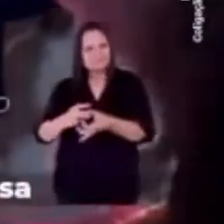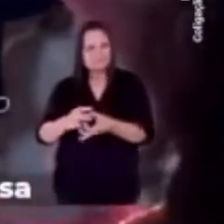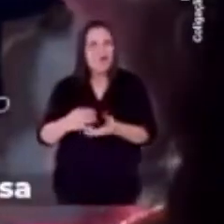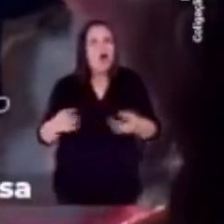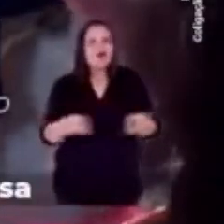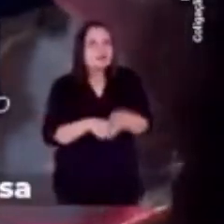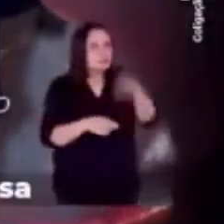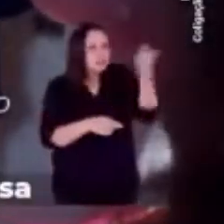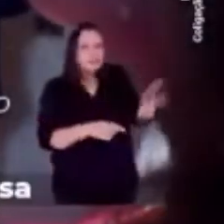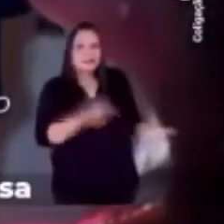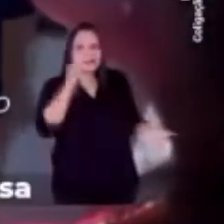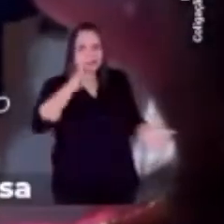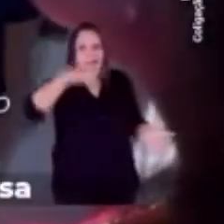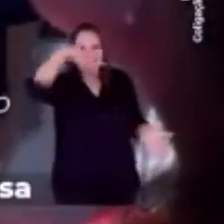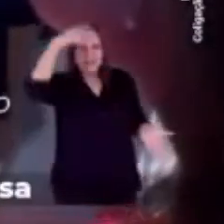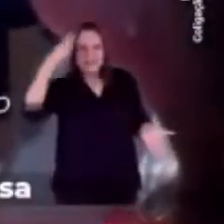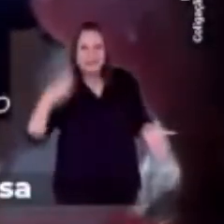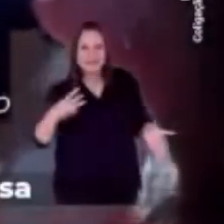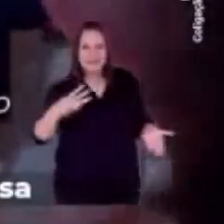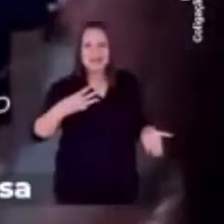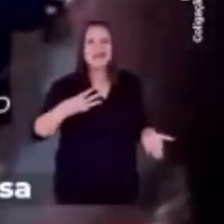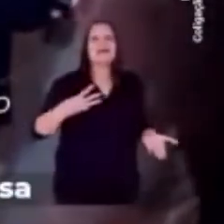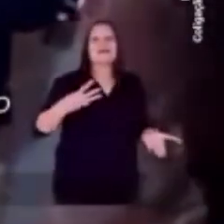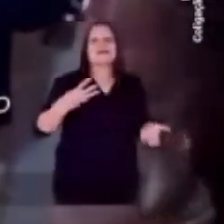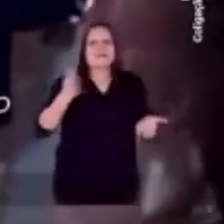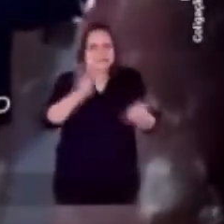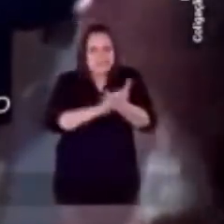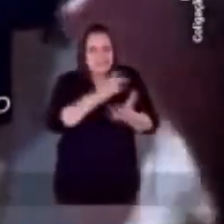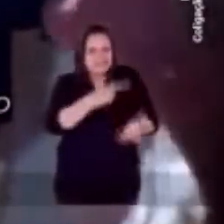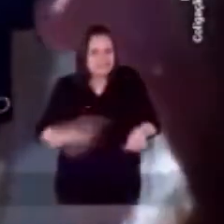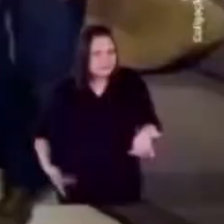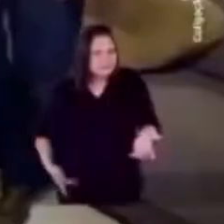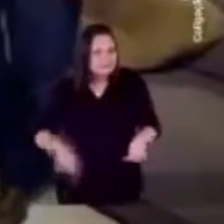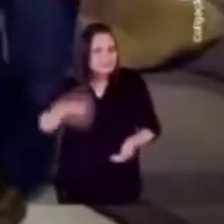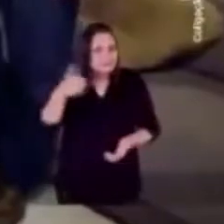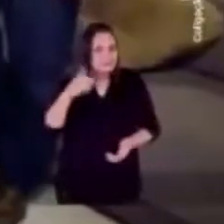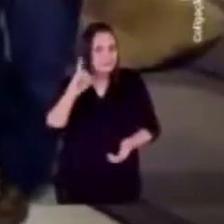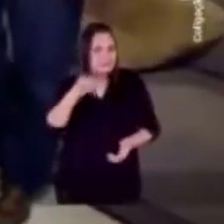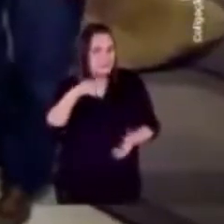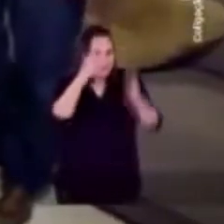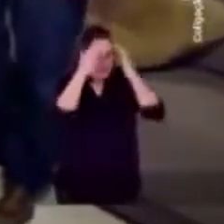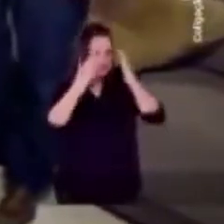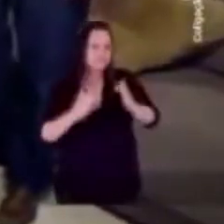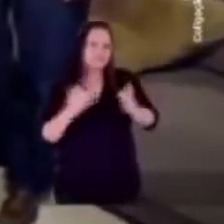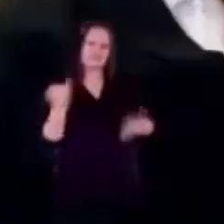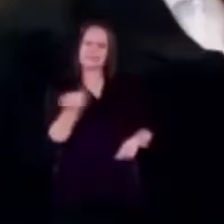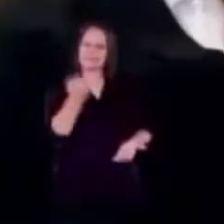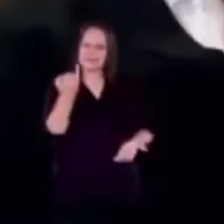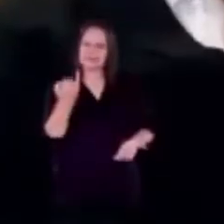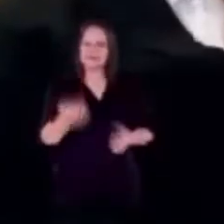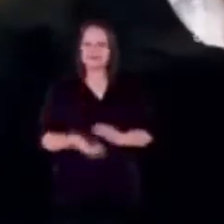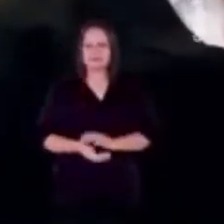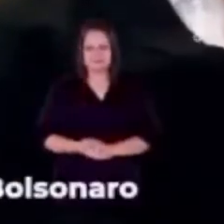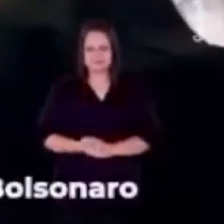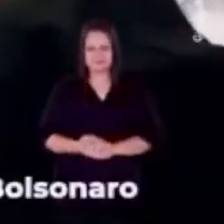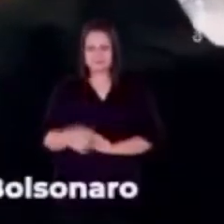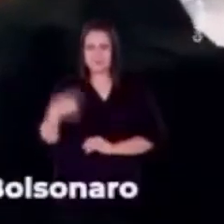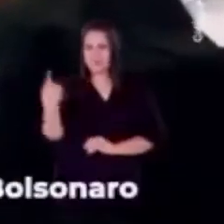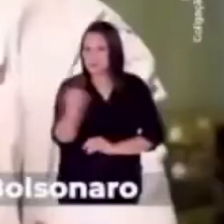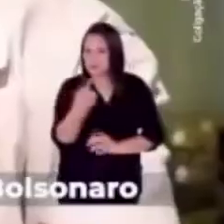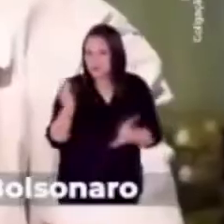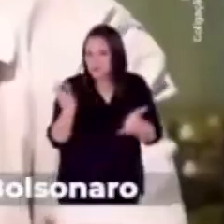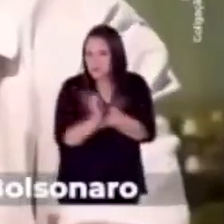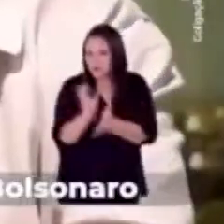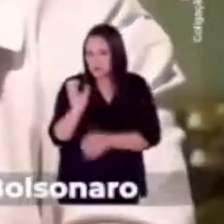uma primeira-dama sensível à nossa causa é um grande passo. As nossas organizações representativas de pessoas